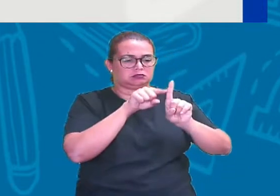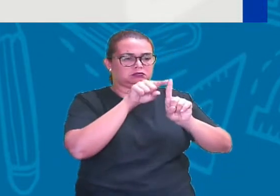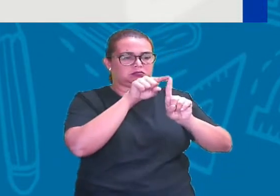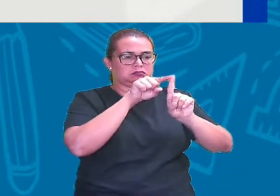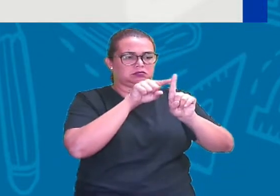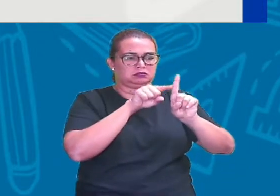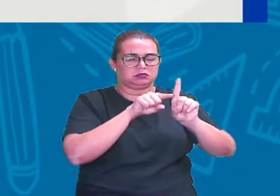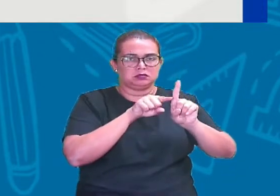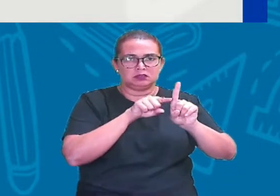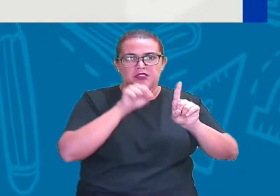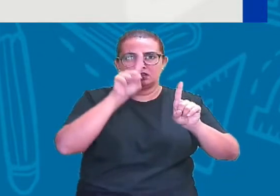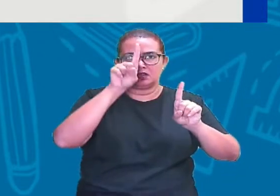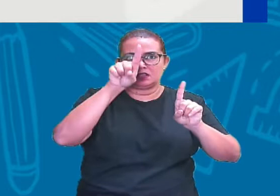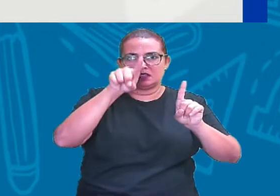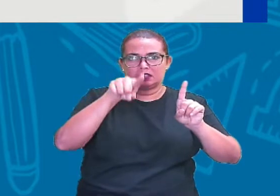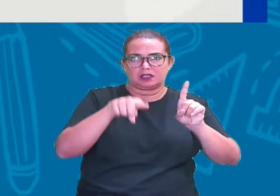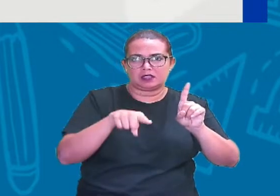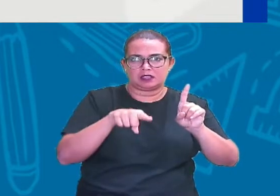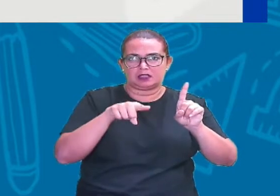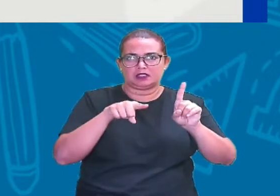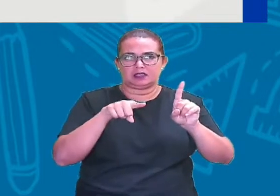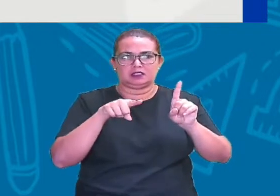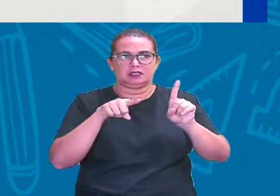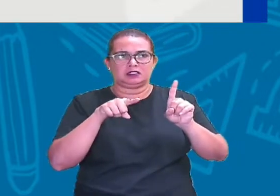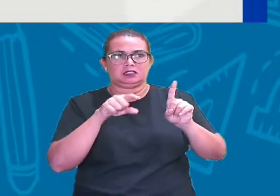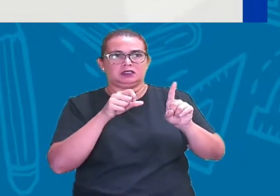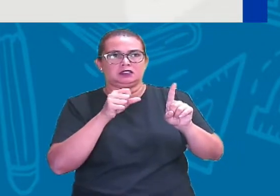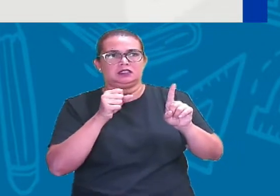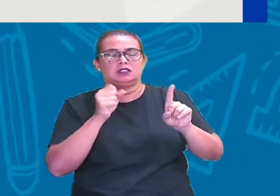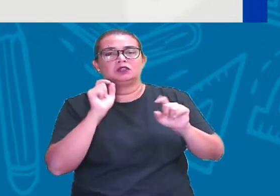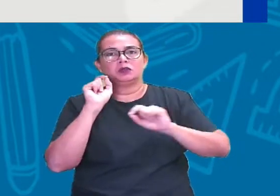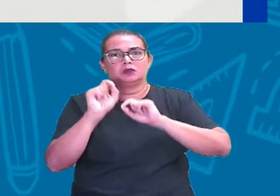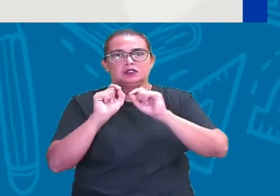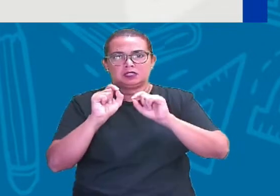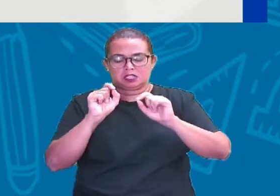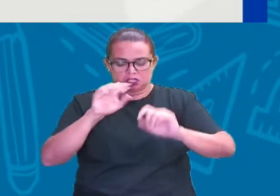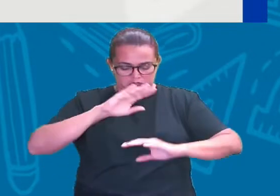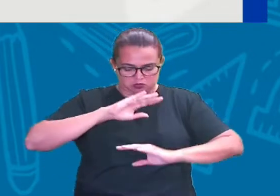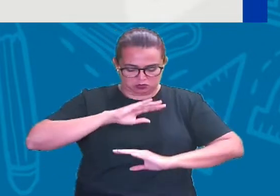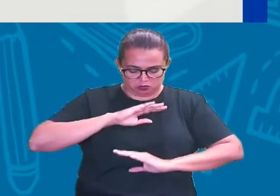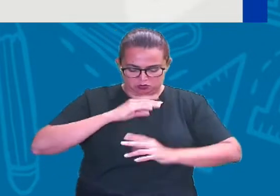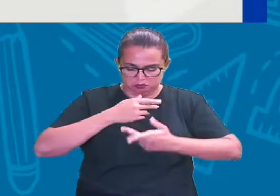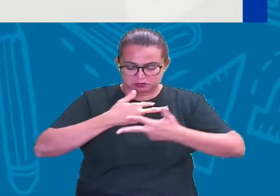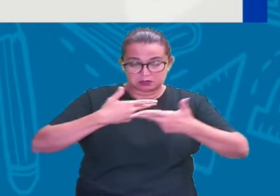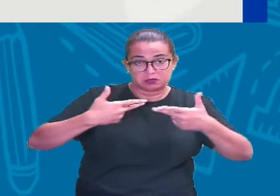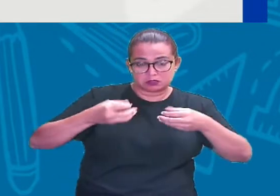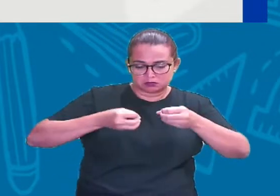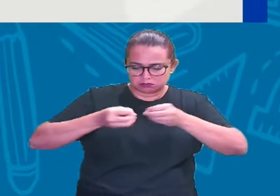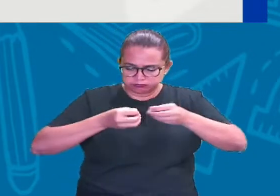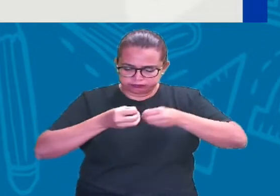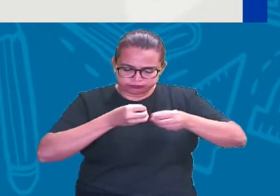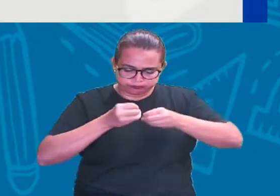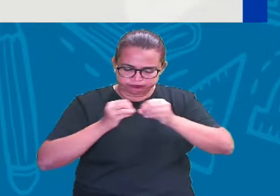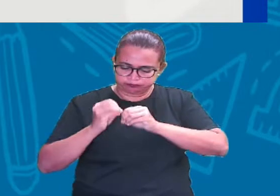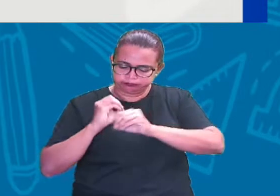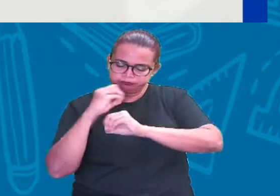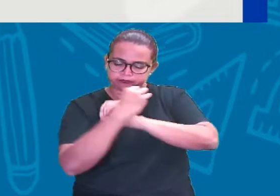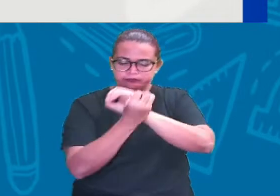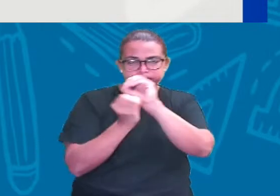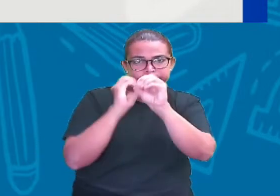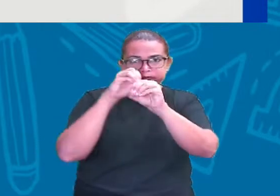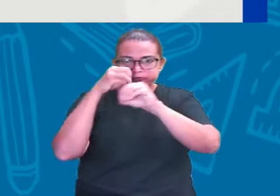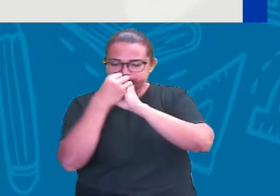agitação térmica das moléculas de um corpo. Quanto maior sua agitação, maior será a